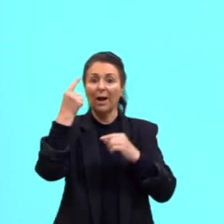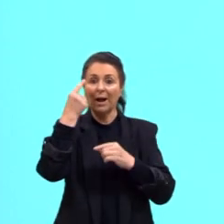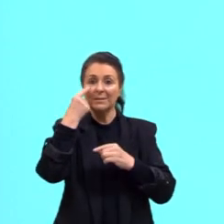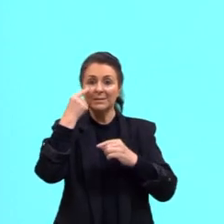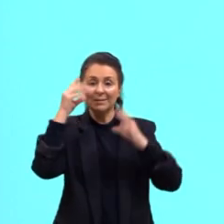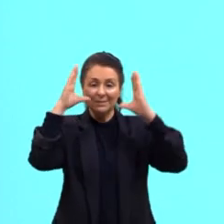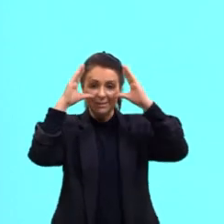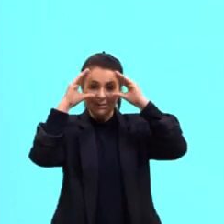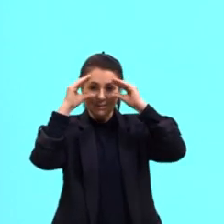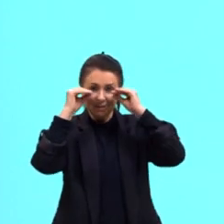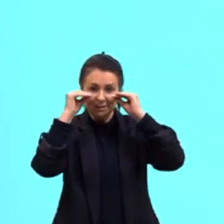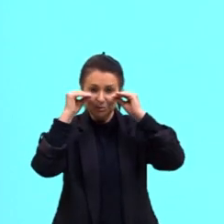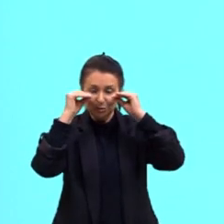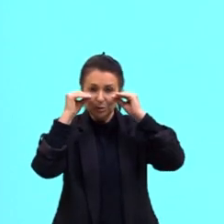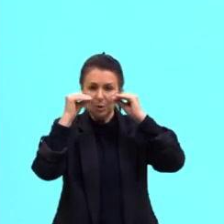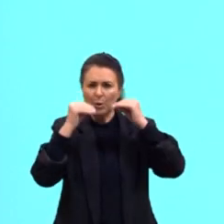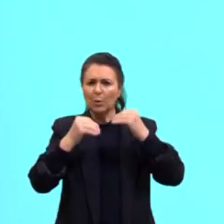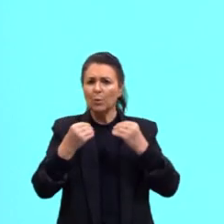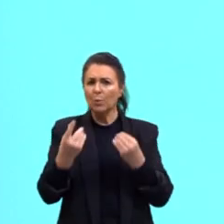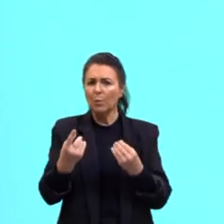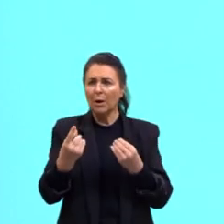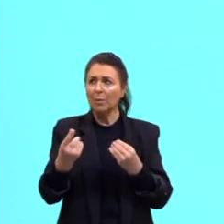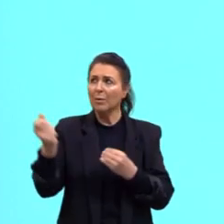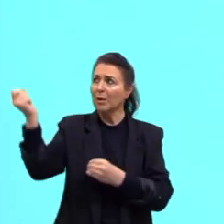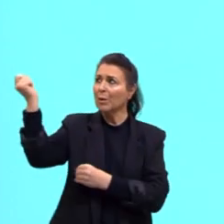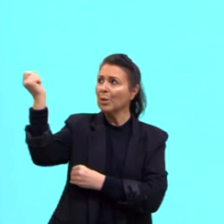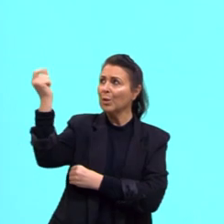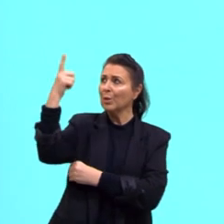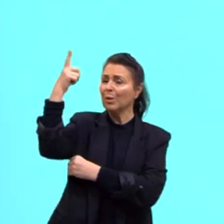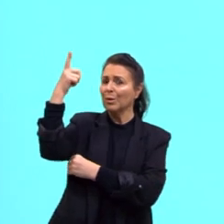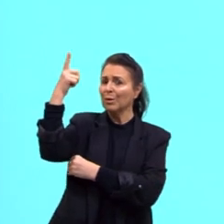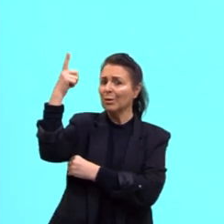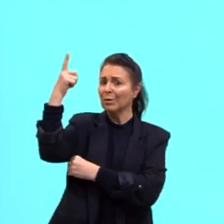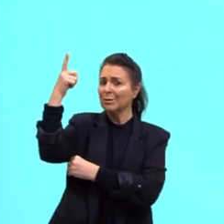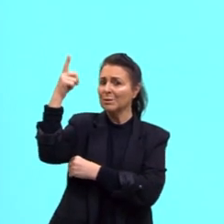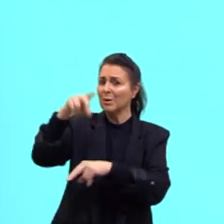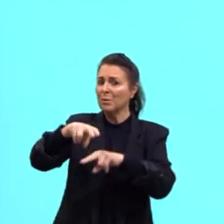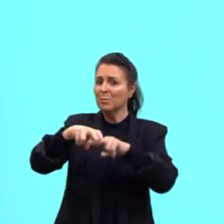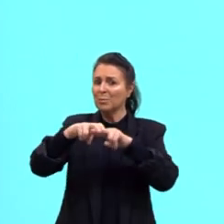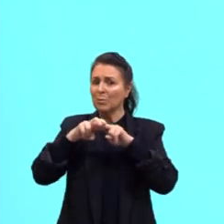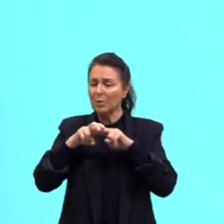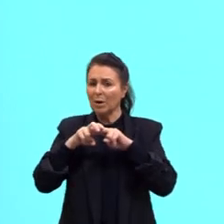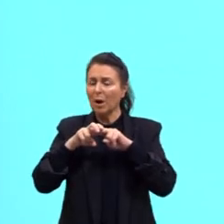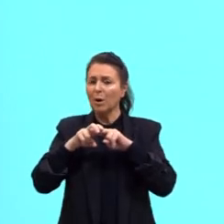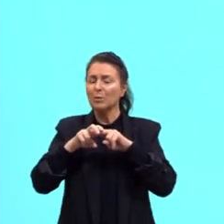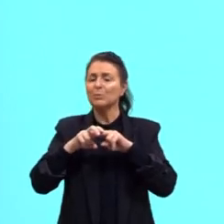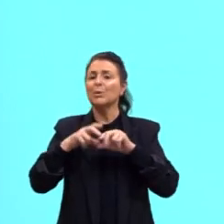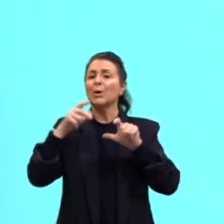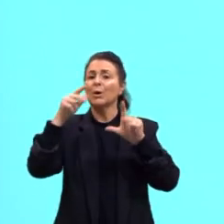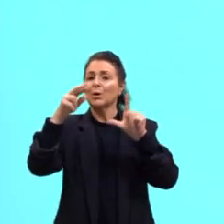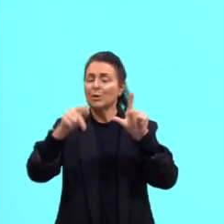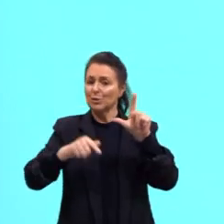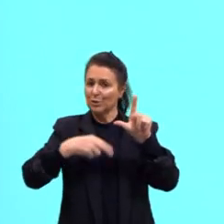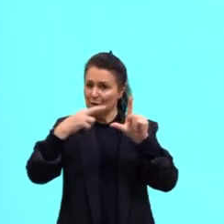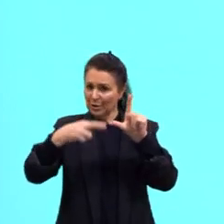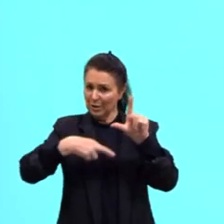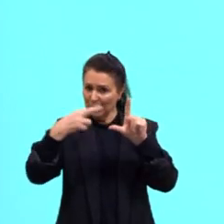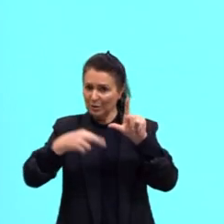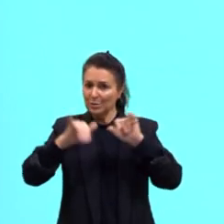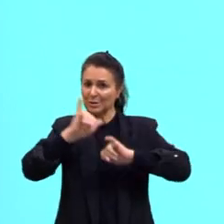fotocromaticas escurecem quando expostas à luz solar por causa de reações químicas reversíveis